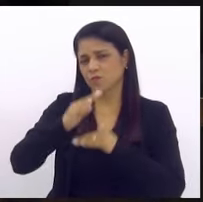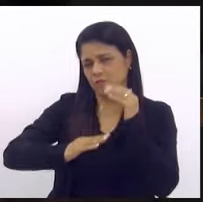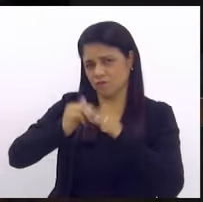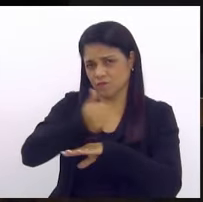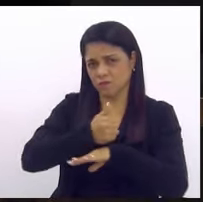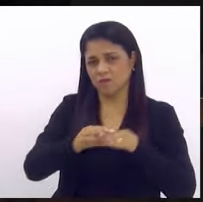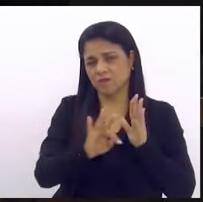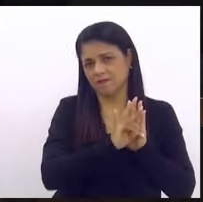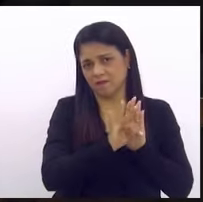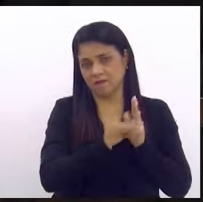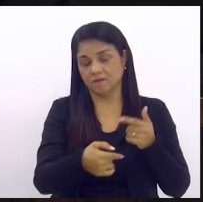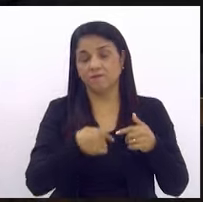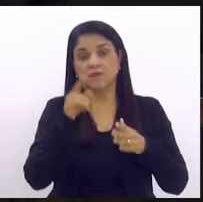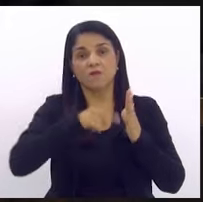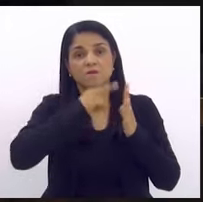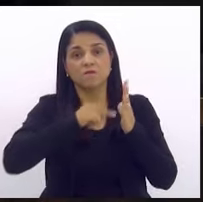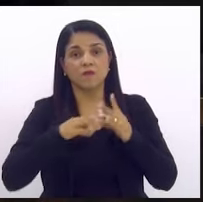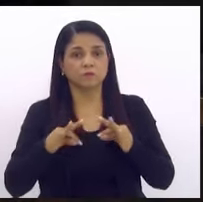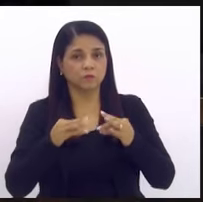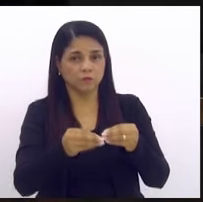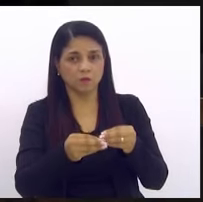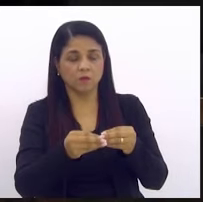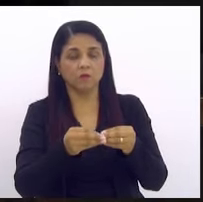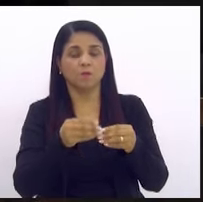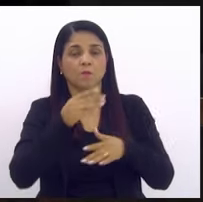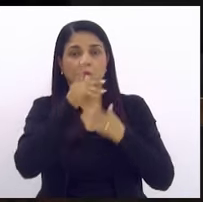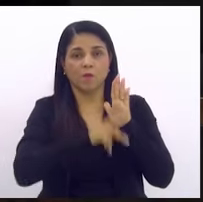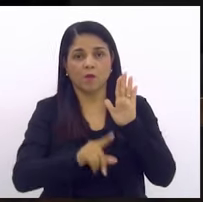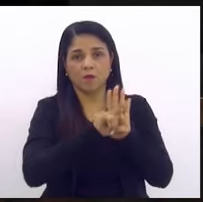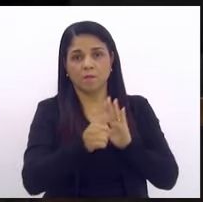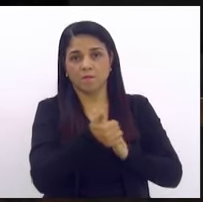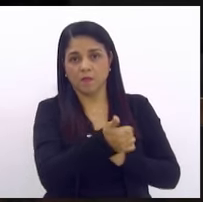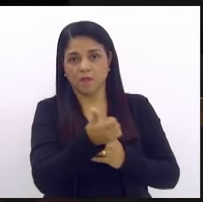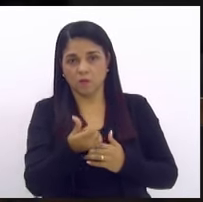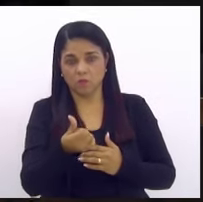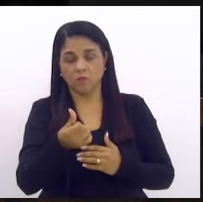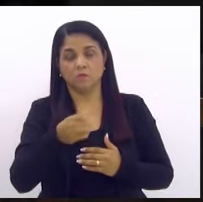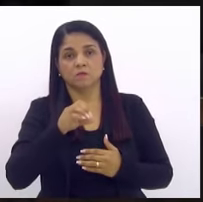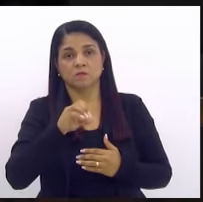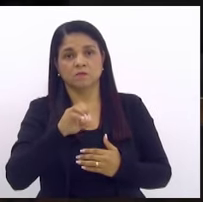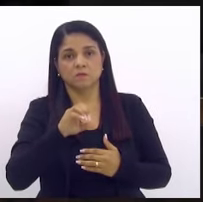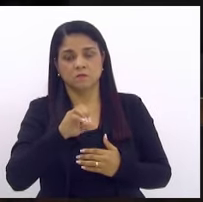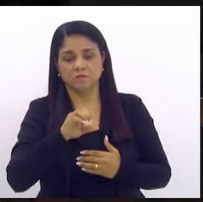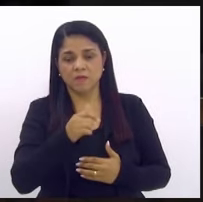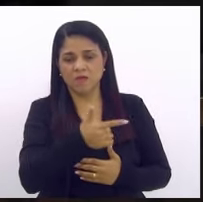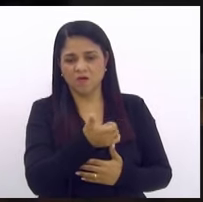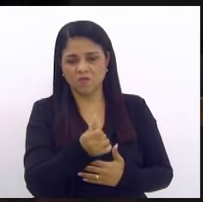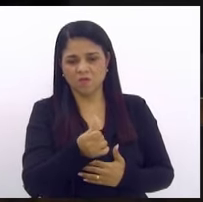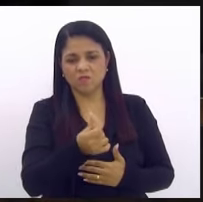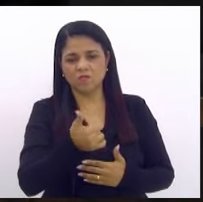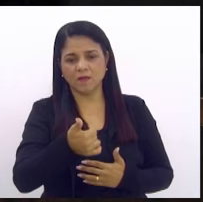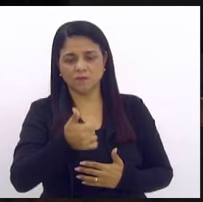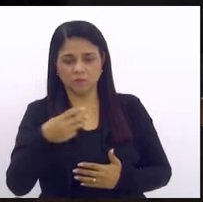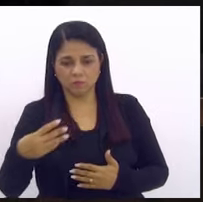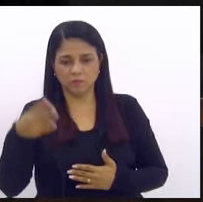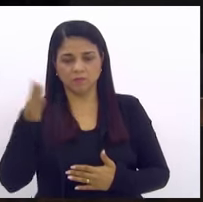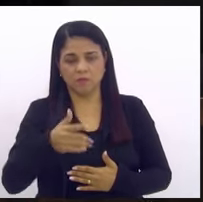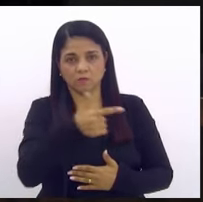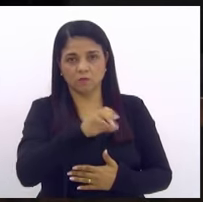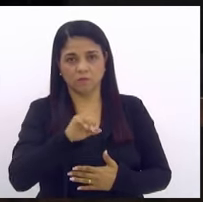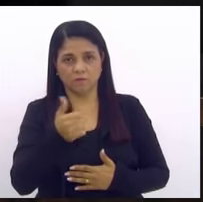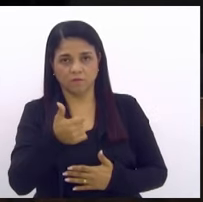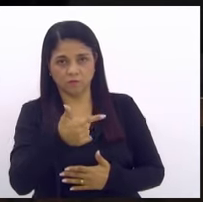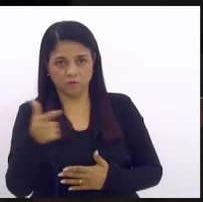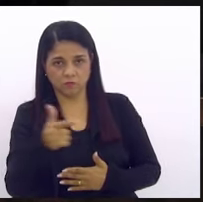melhor. Veto total aposto ao projeto de lei número 6141 de 2022, de autoria do deputado André Ciliano, que altera a